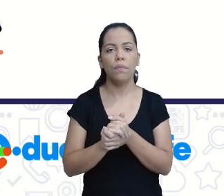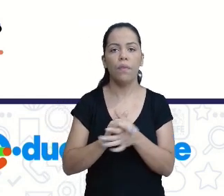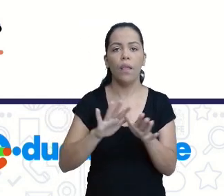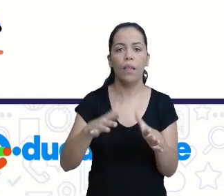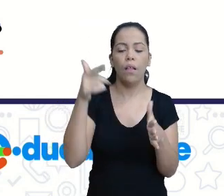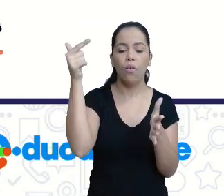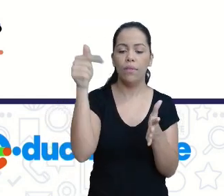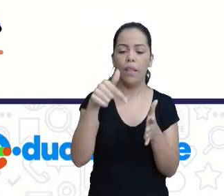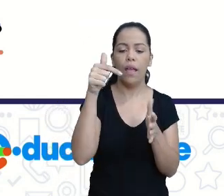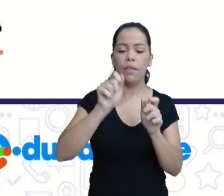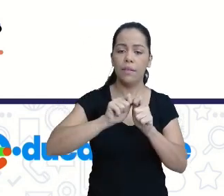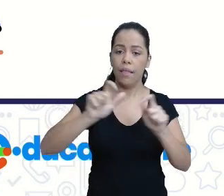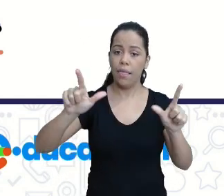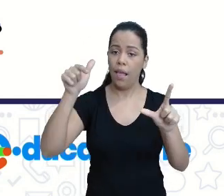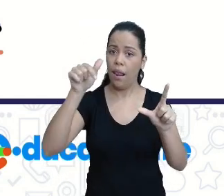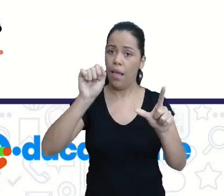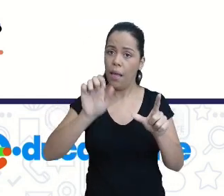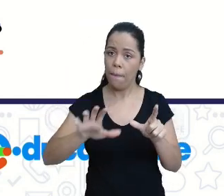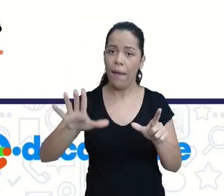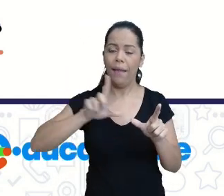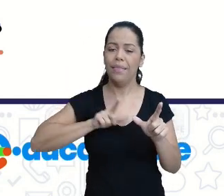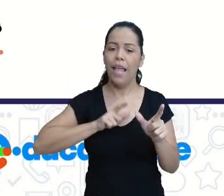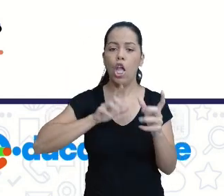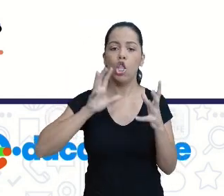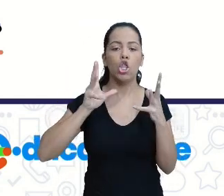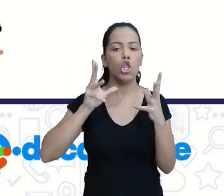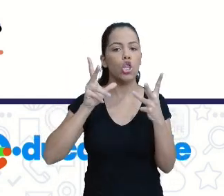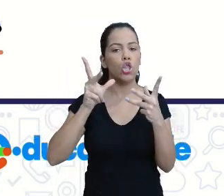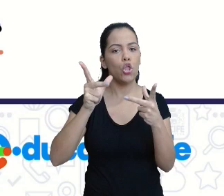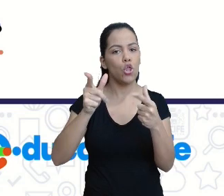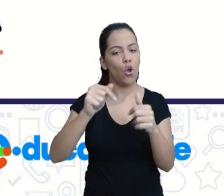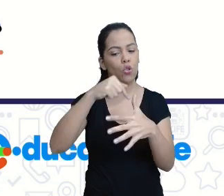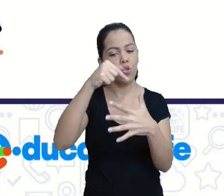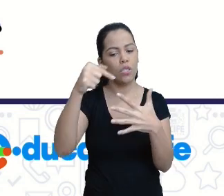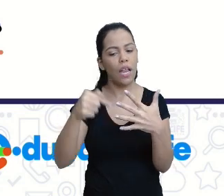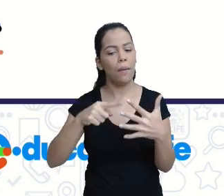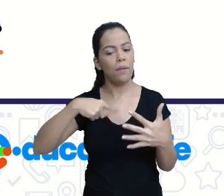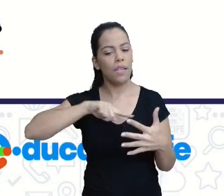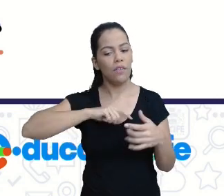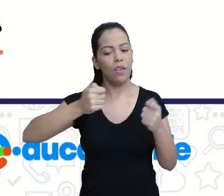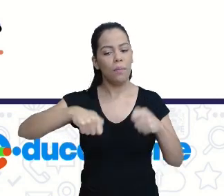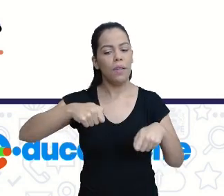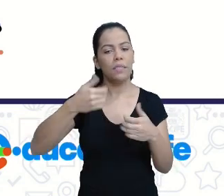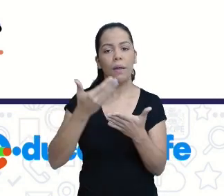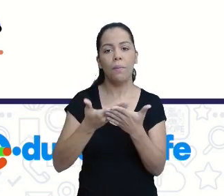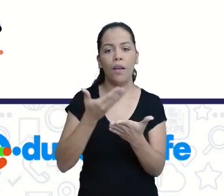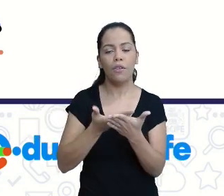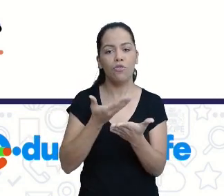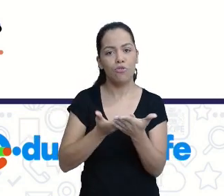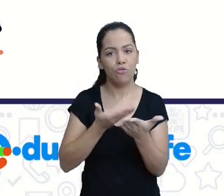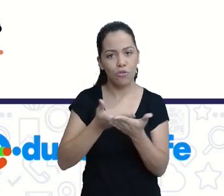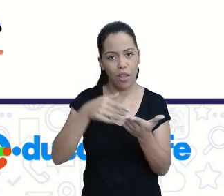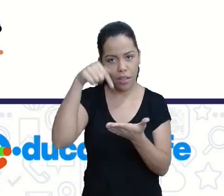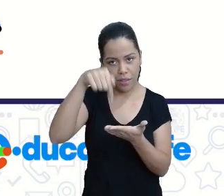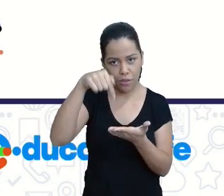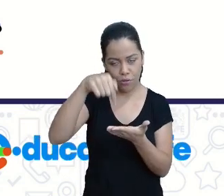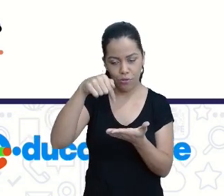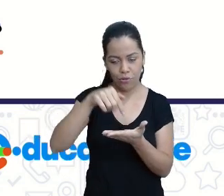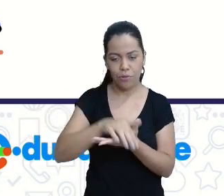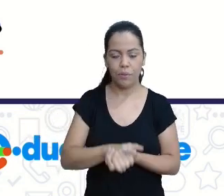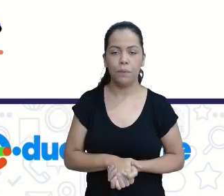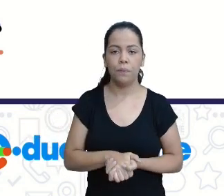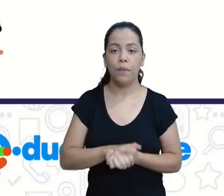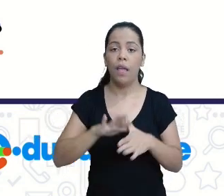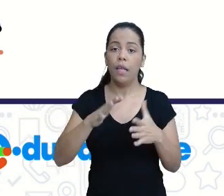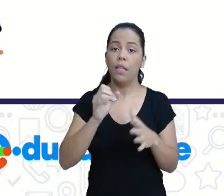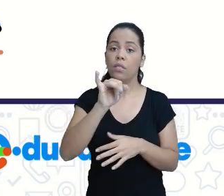Então, nessa tela aí estão todos os elementos que a gente vai precisar para estudar na aula de hoje, tá certo? Então,